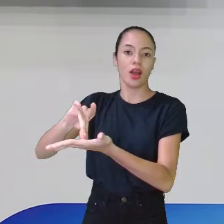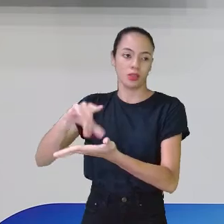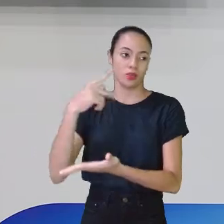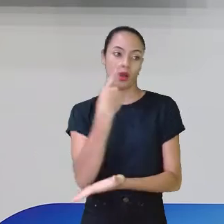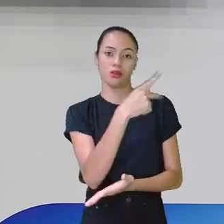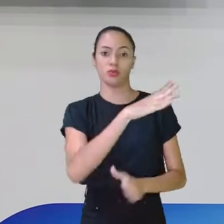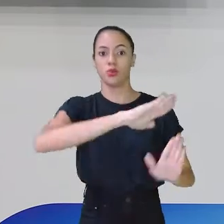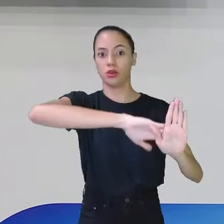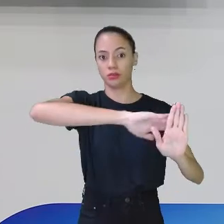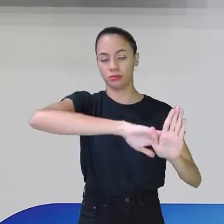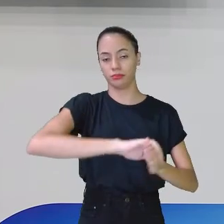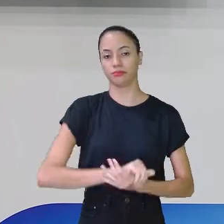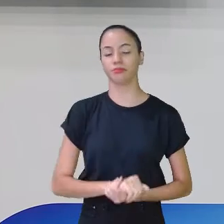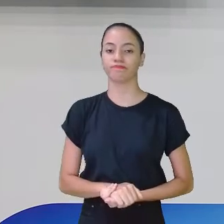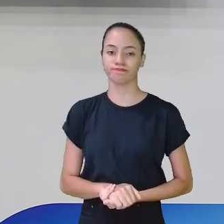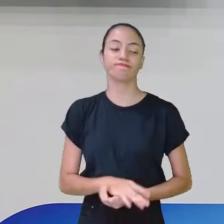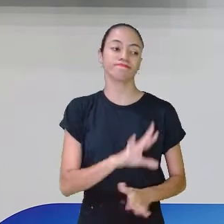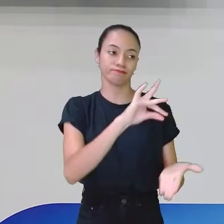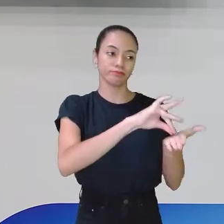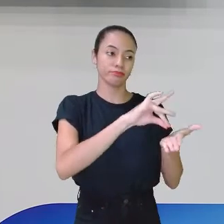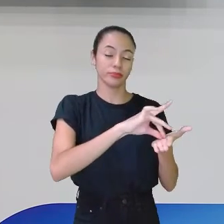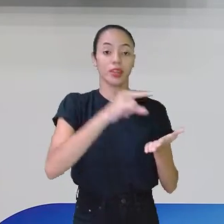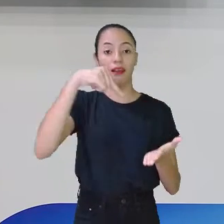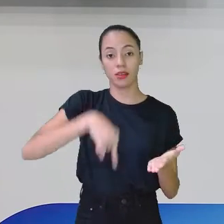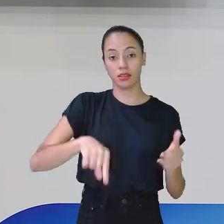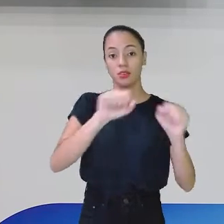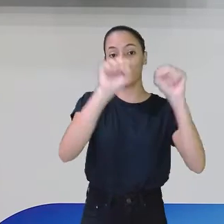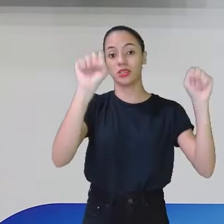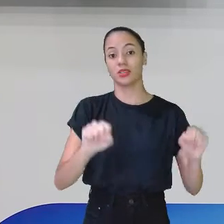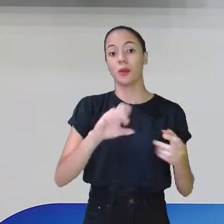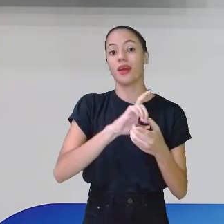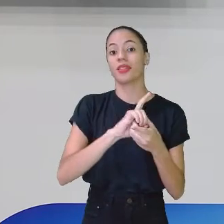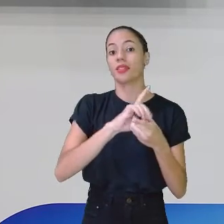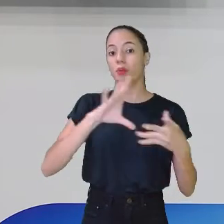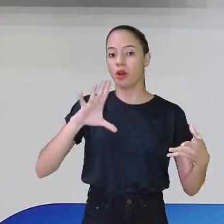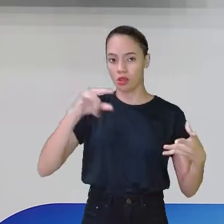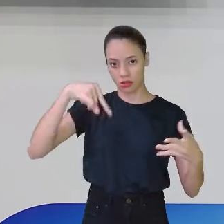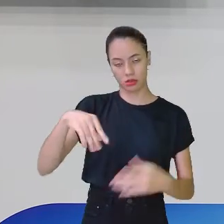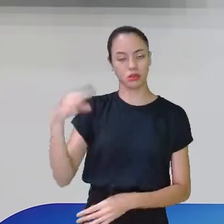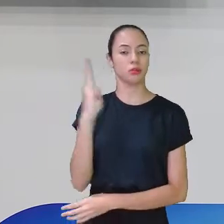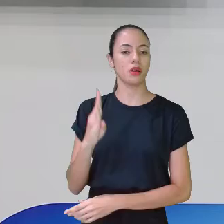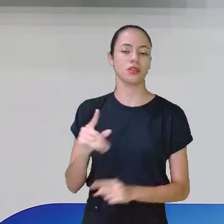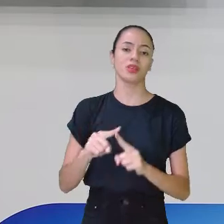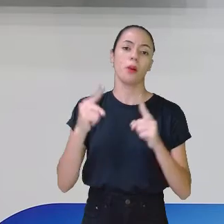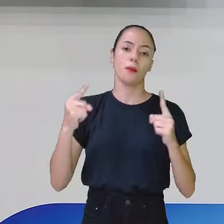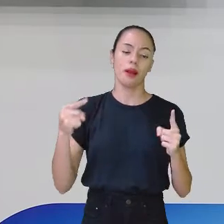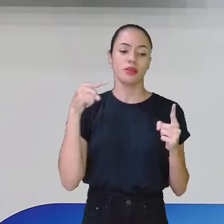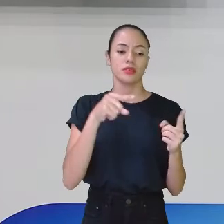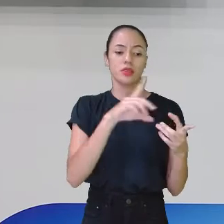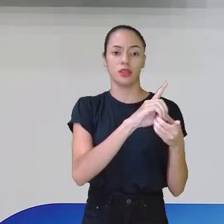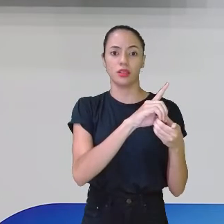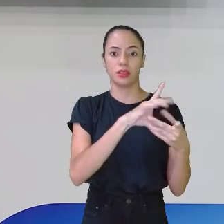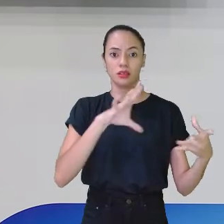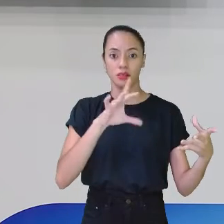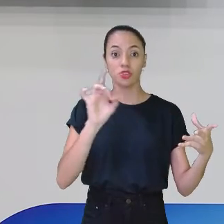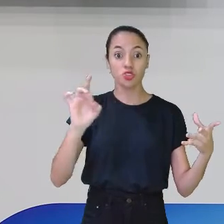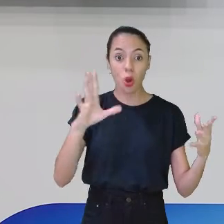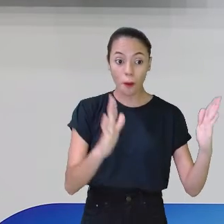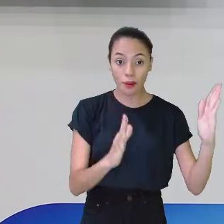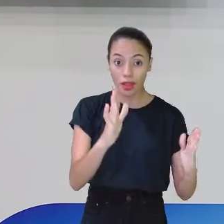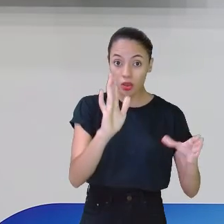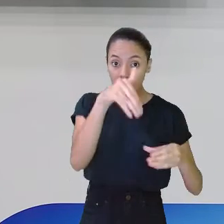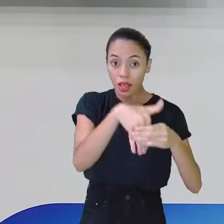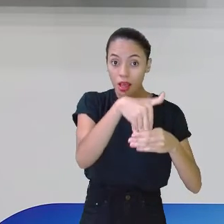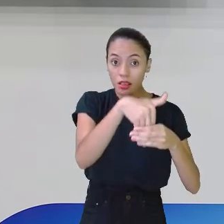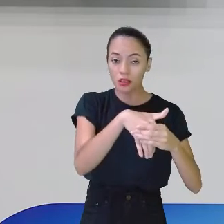de governo é democrático, porém a gente não só está trabalhando a democracia no período de eleição,